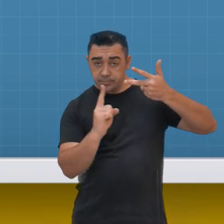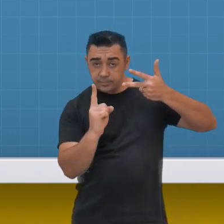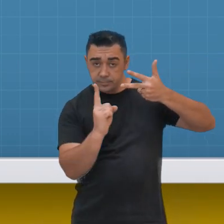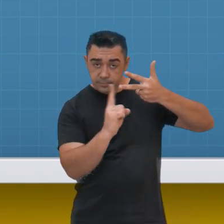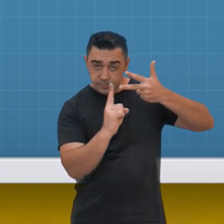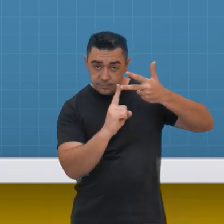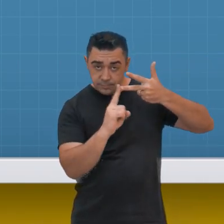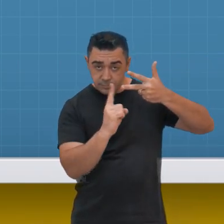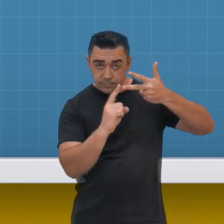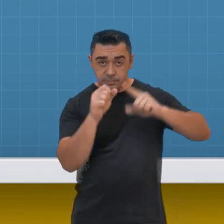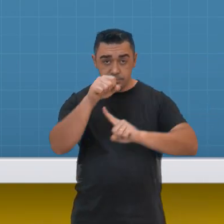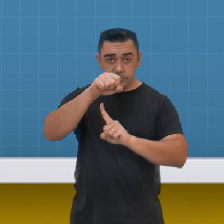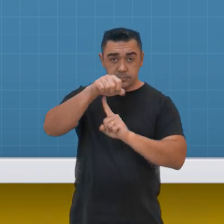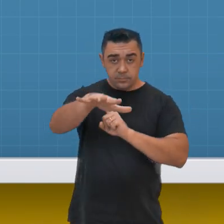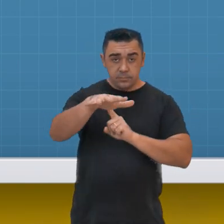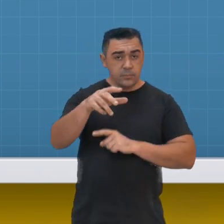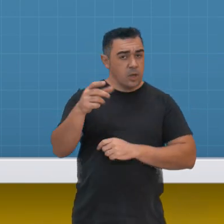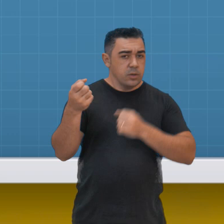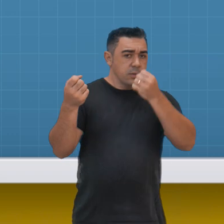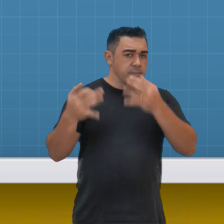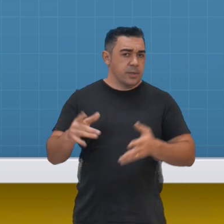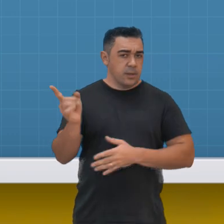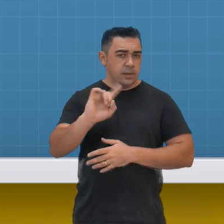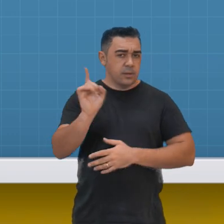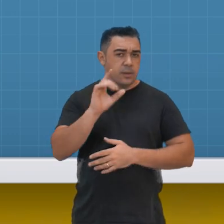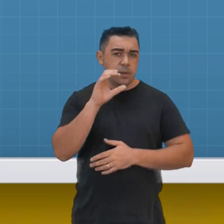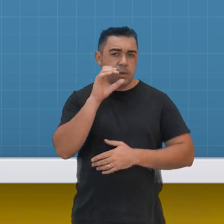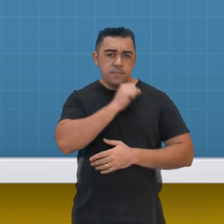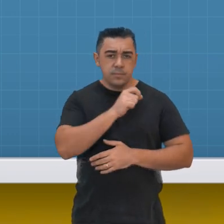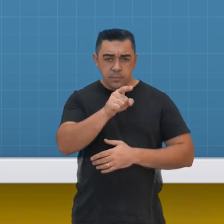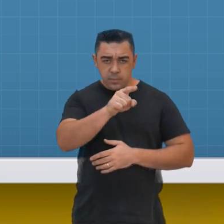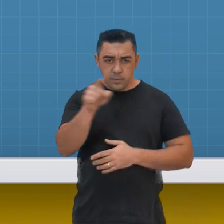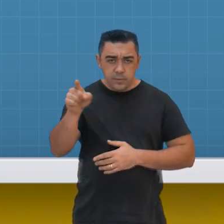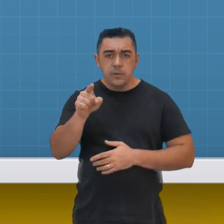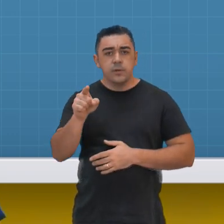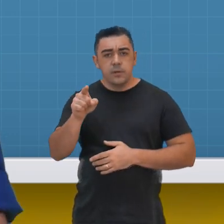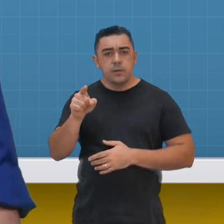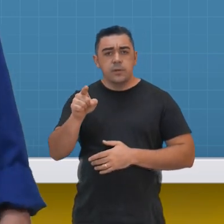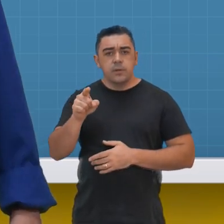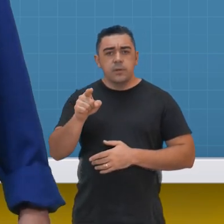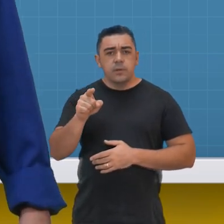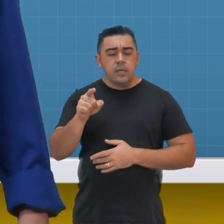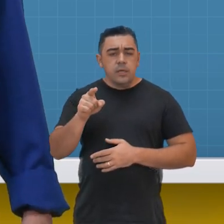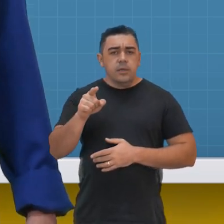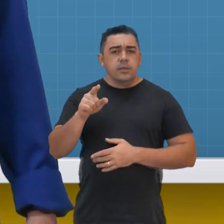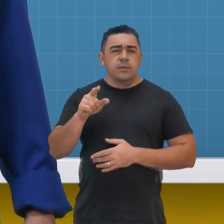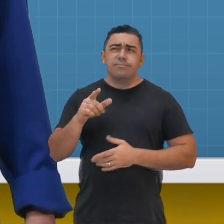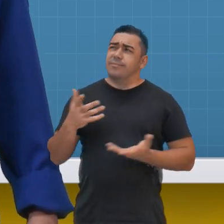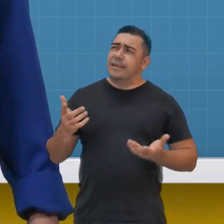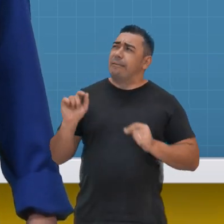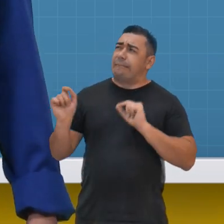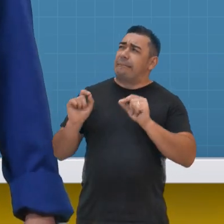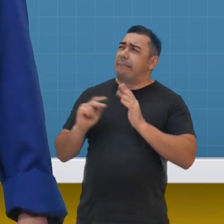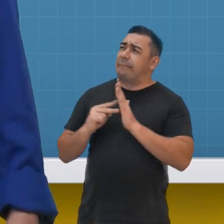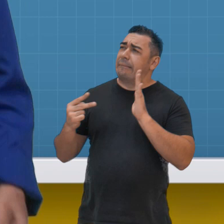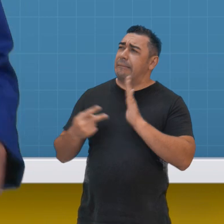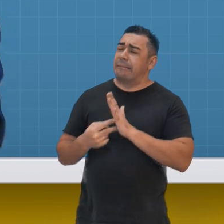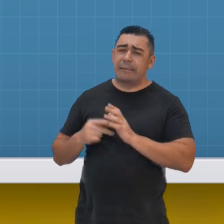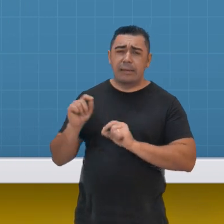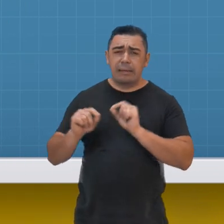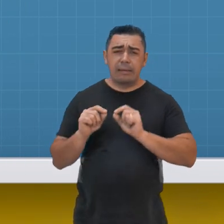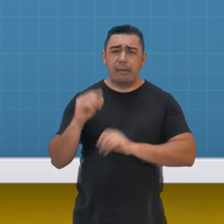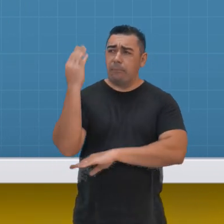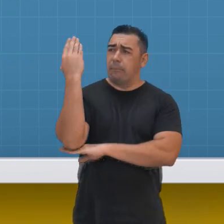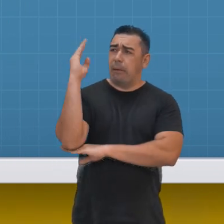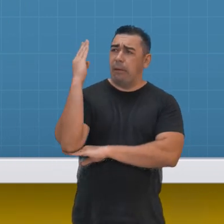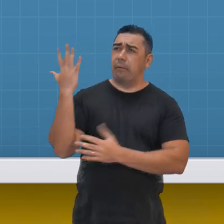provérbio que eu falei para vocês, eu falei que eu não ia explicar muito, só vou passar rapidamente para você não ficar assim, mas o que é esse negócio de